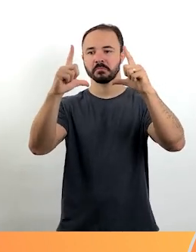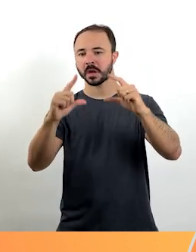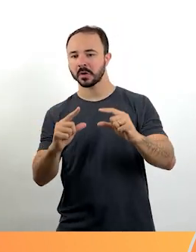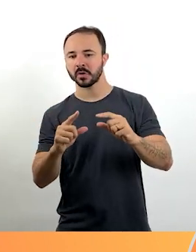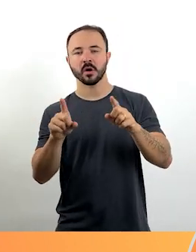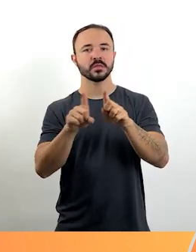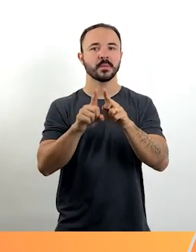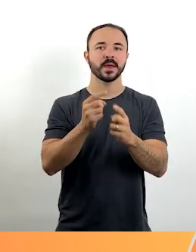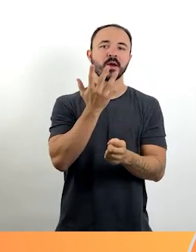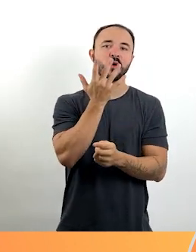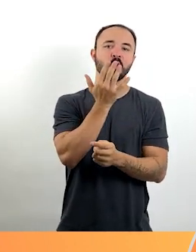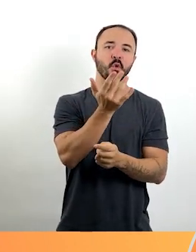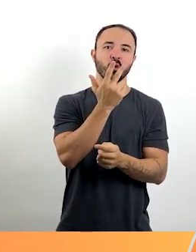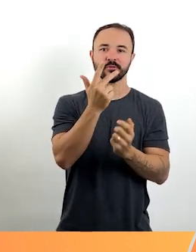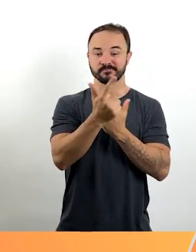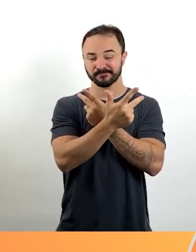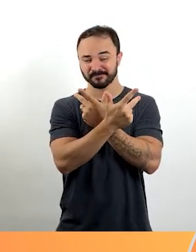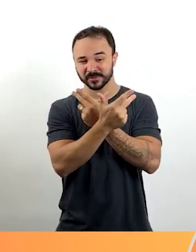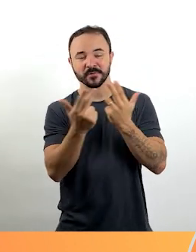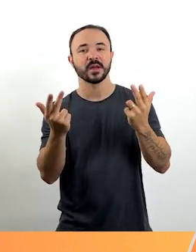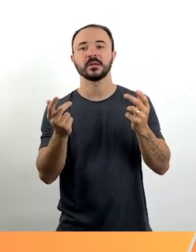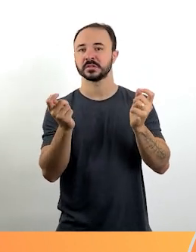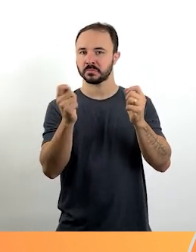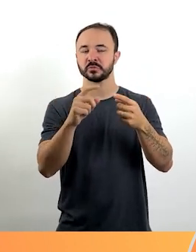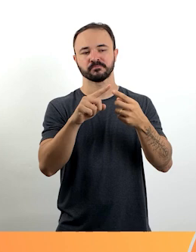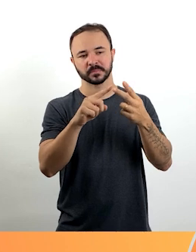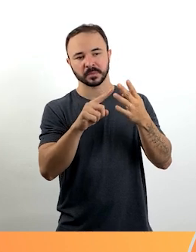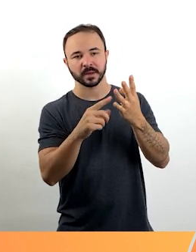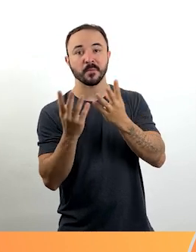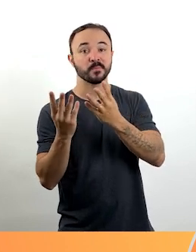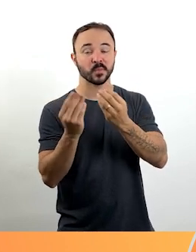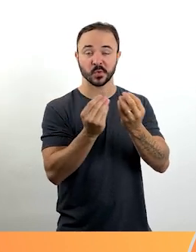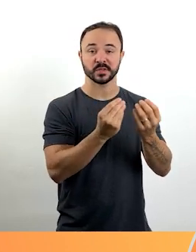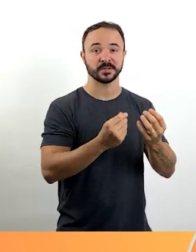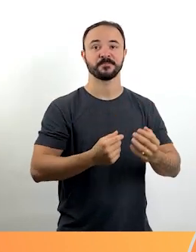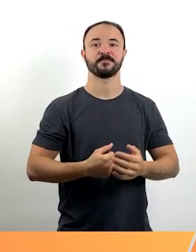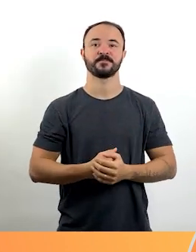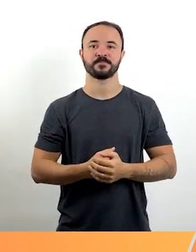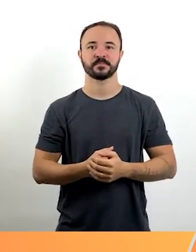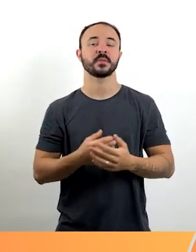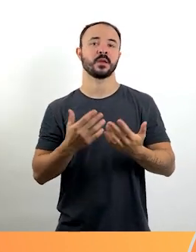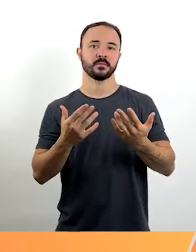opções apresentadas por diversos fornecedores. E aí, é claro, nós vamos